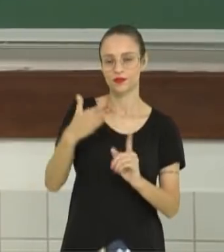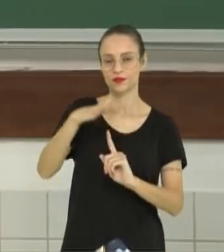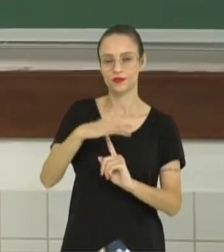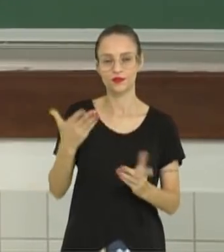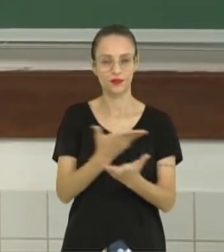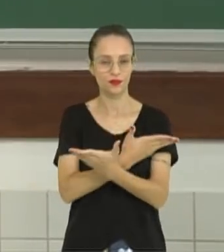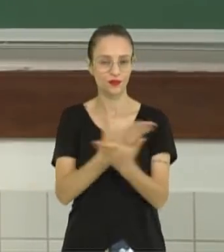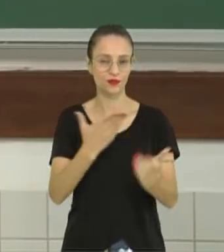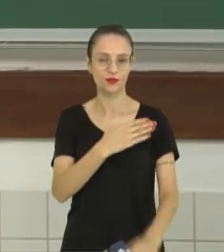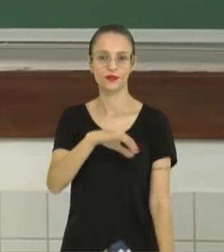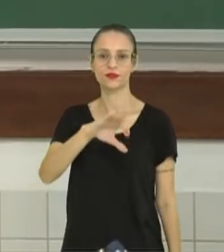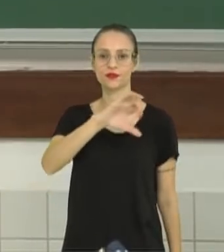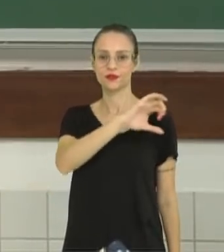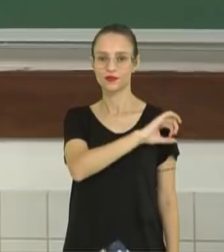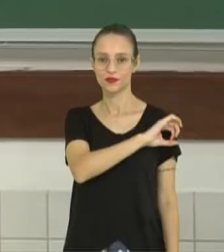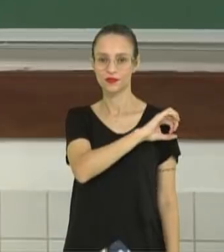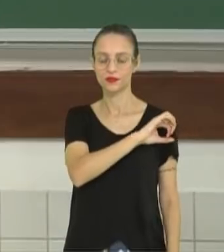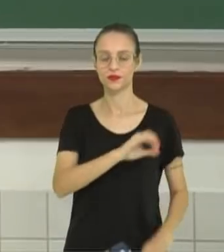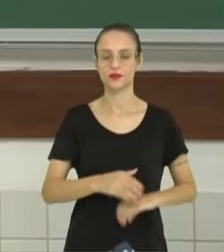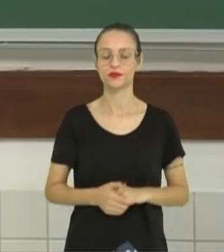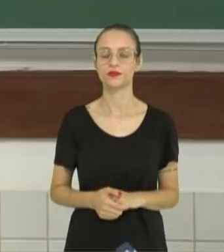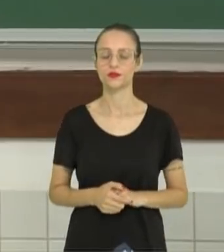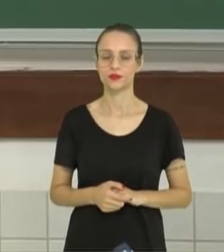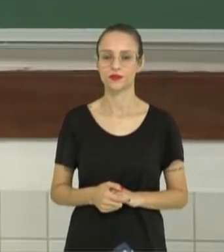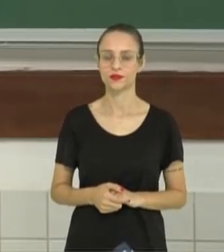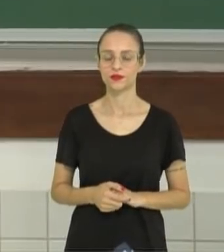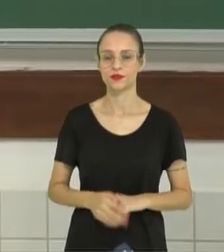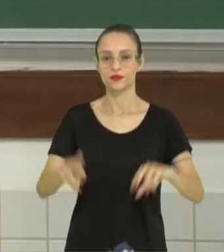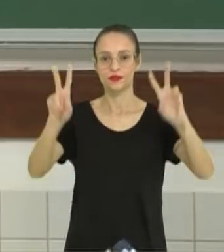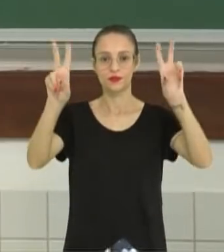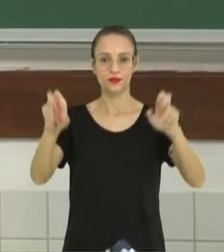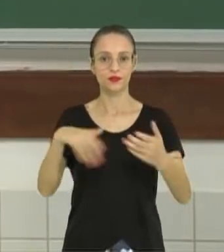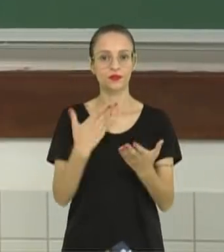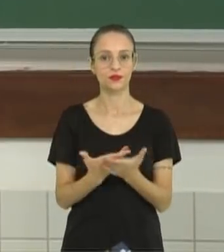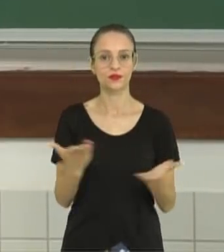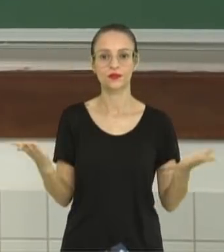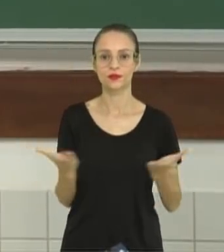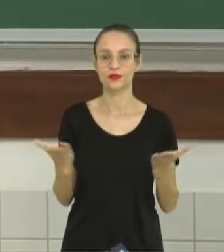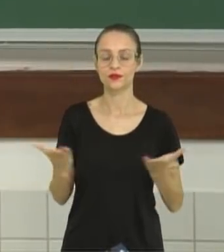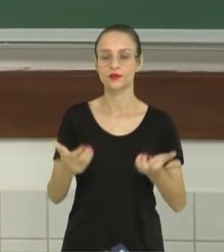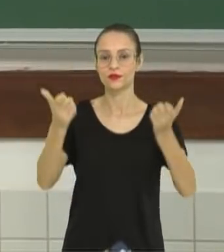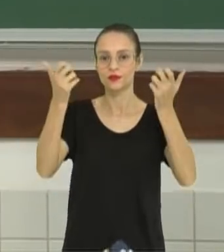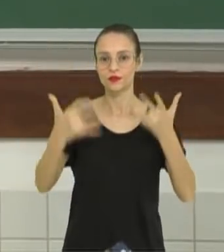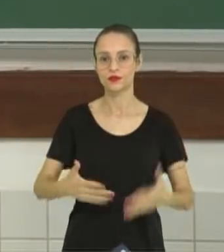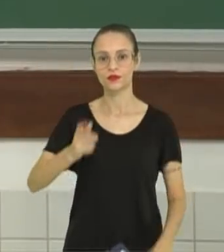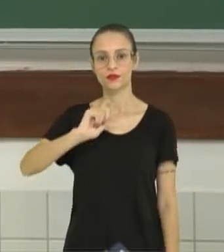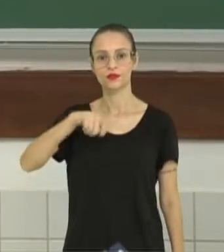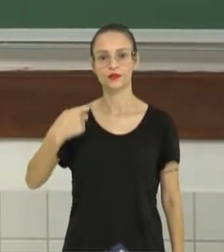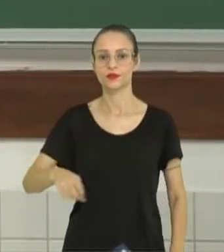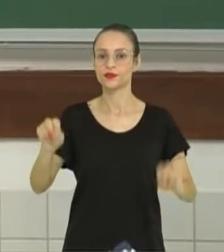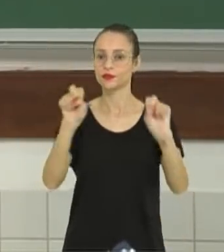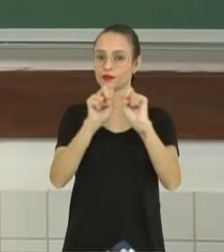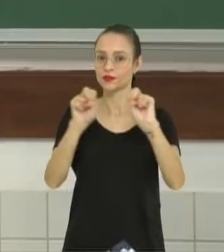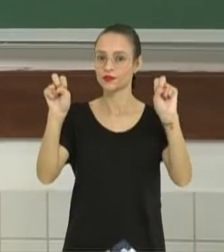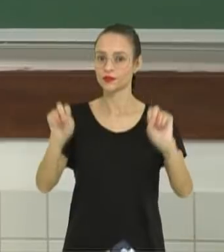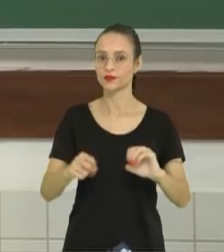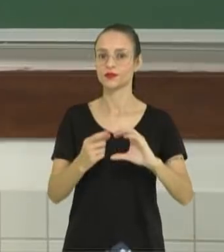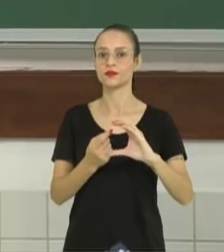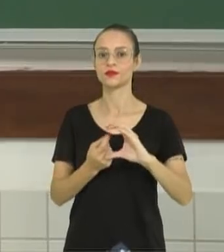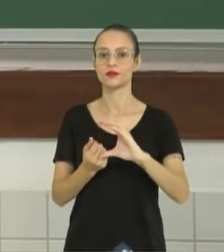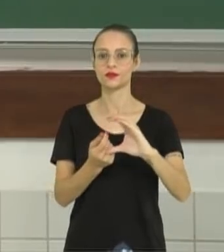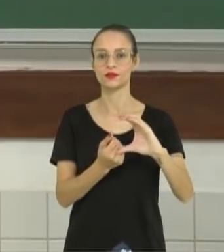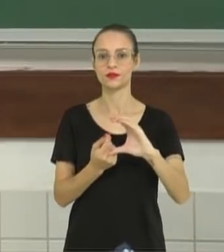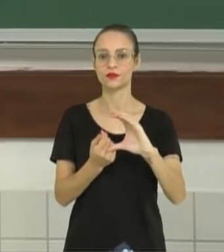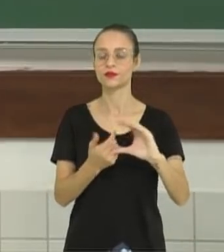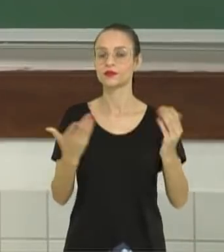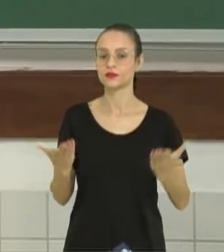ensino fundamental. Tema da nossa aula de hoje, vamos falar sobre o sistema capitalista. Vamos começar falando sobre